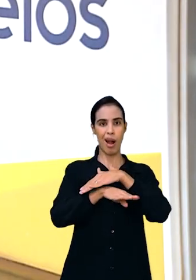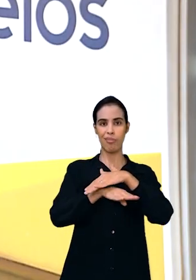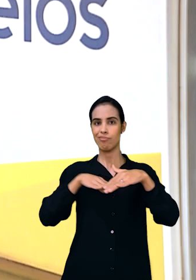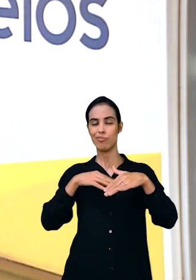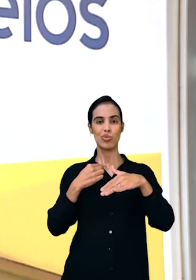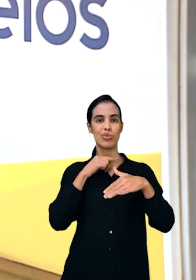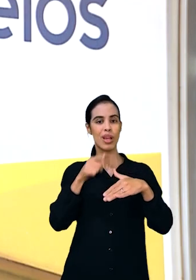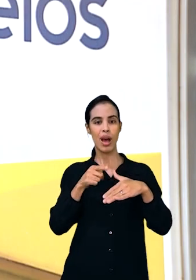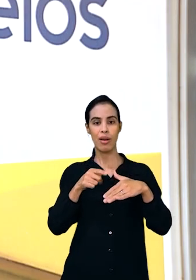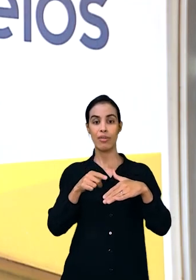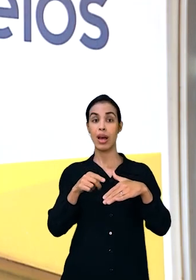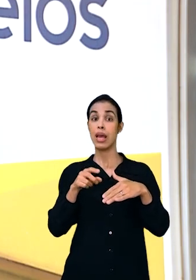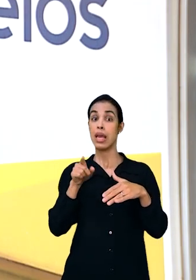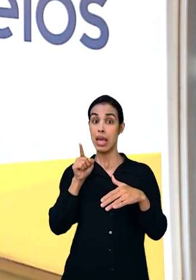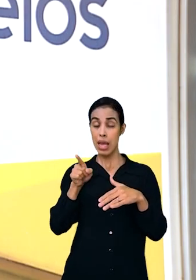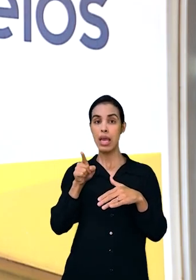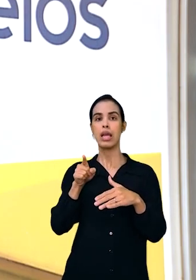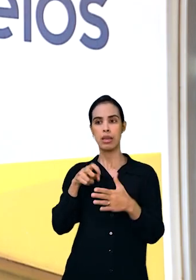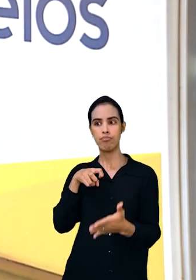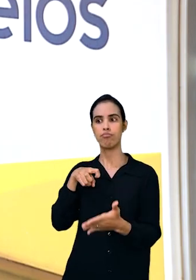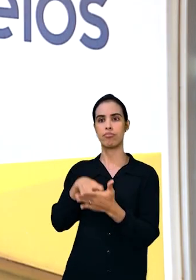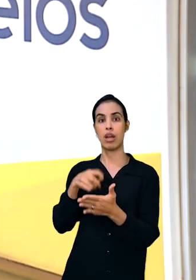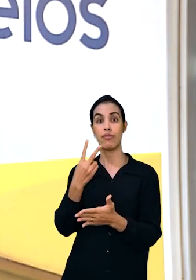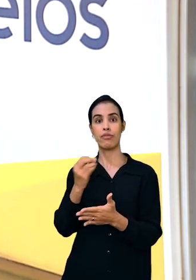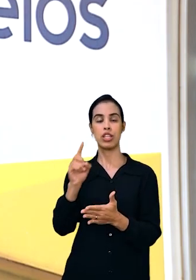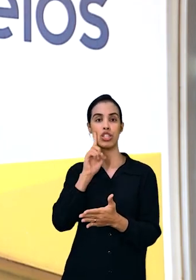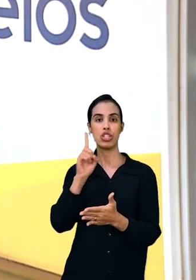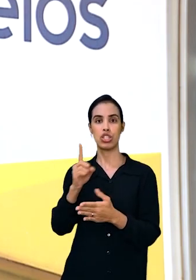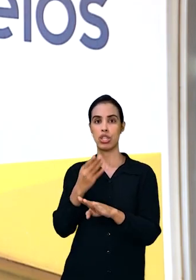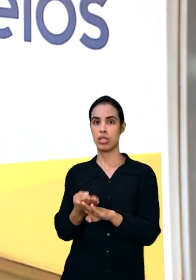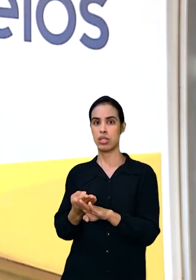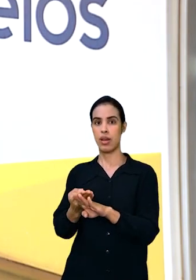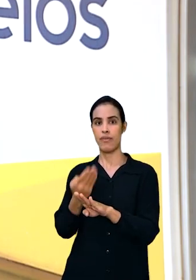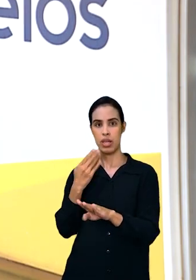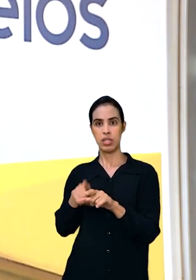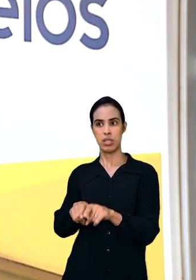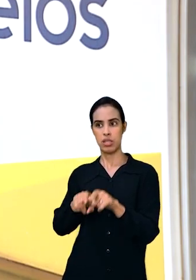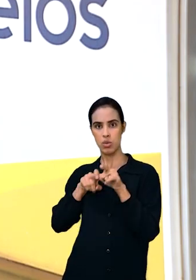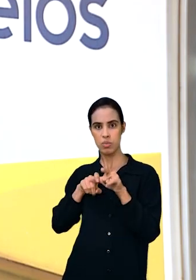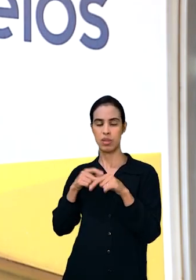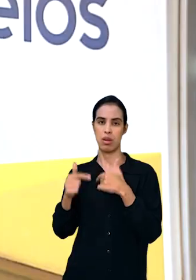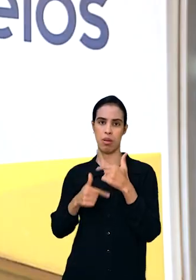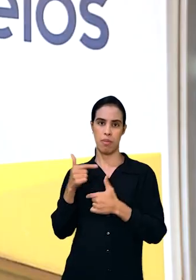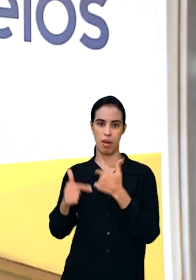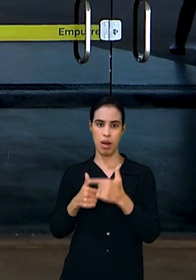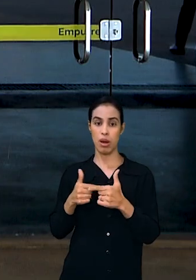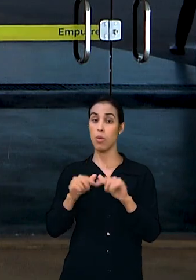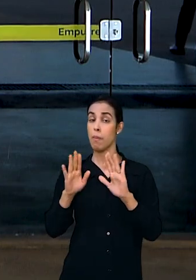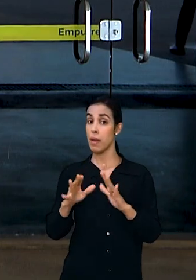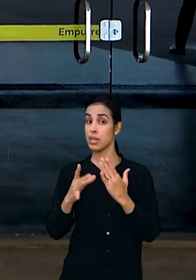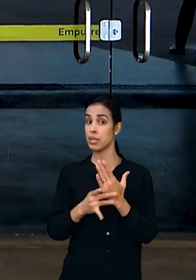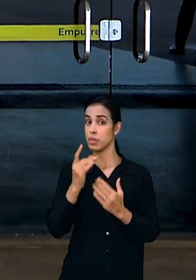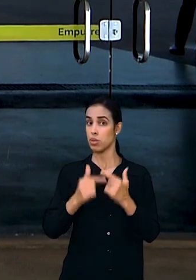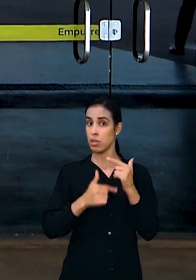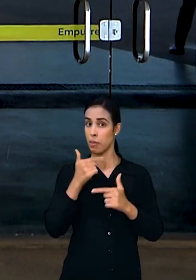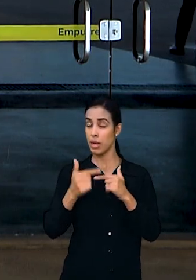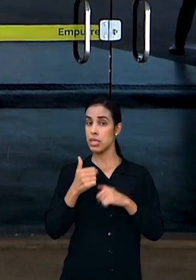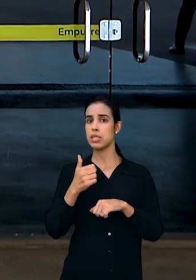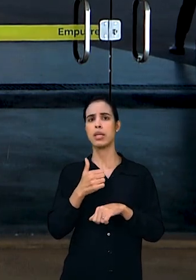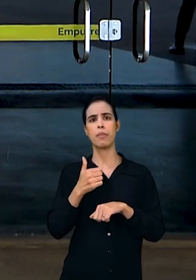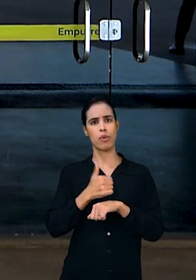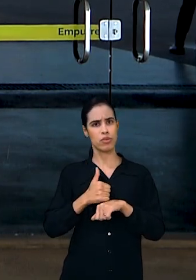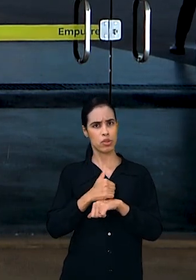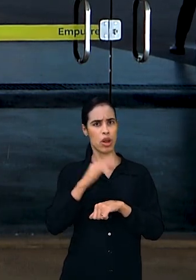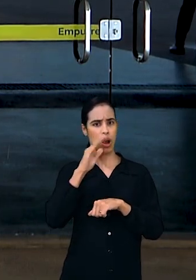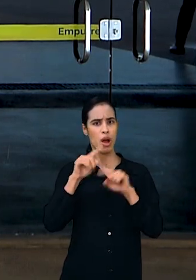isso, ele recebeu suspensão disciplinar de 20 dias, formalizada em processo administrativo. Na reclamação trabalhista,